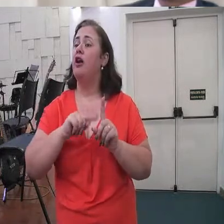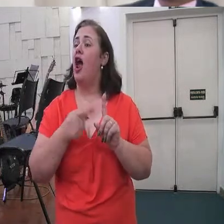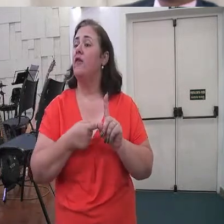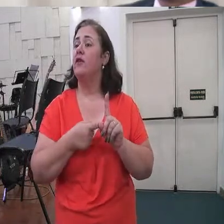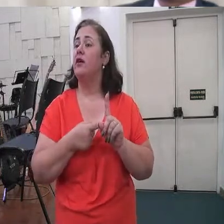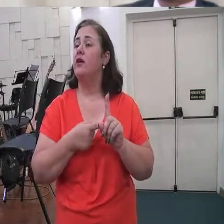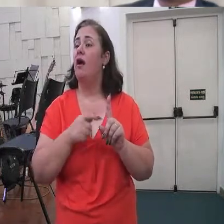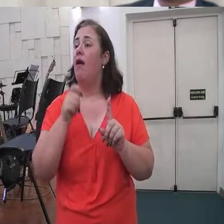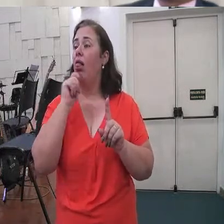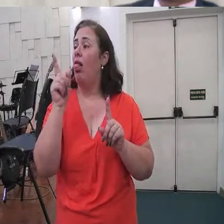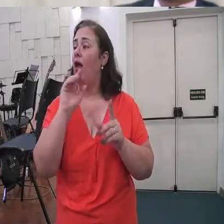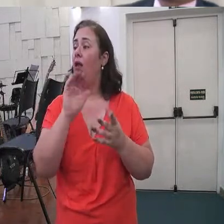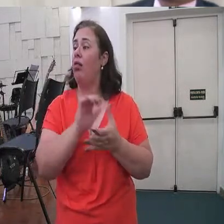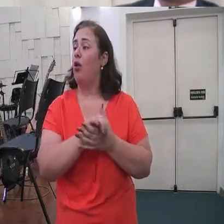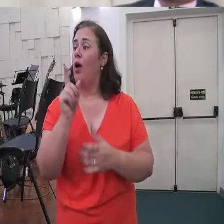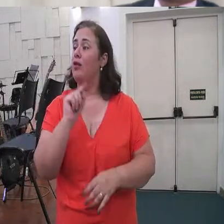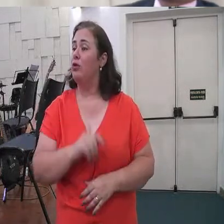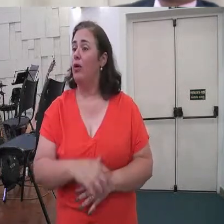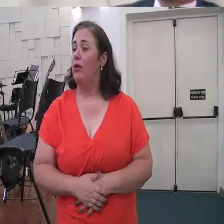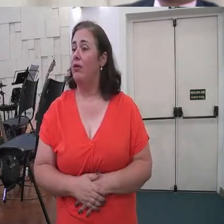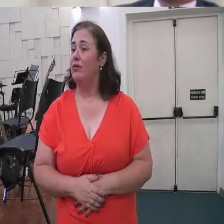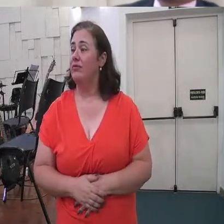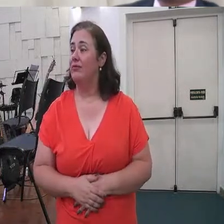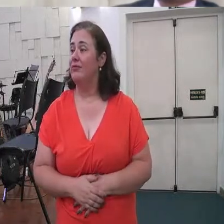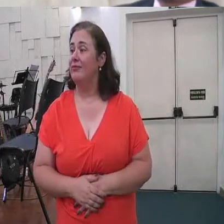submissa. É a fé que se rende.